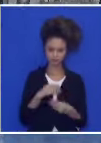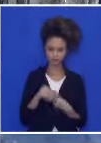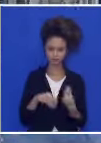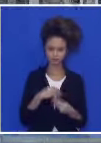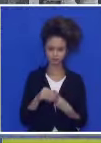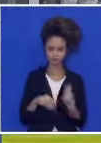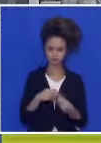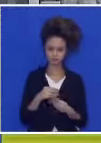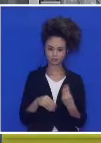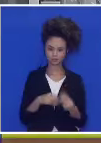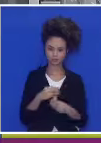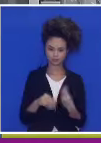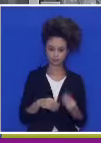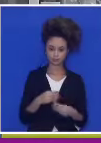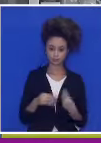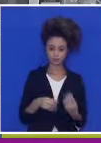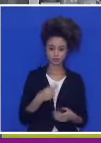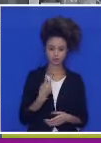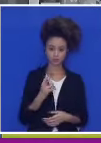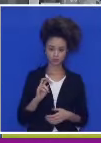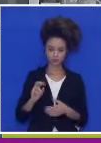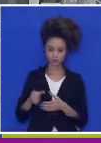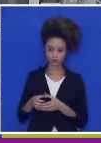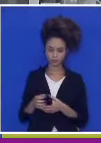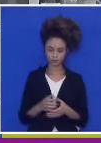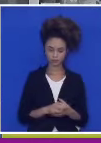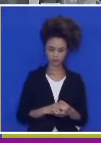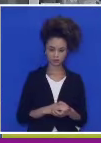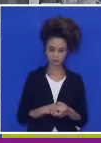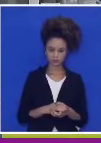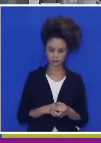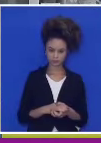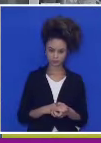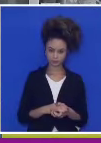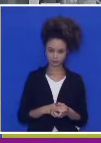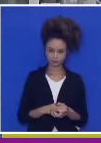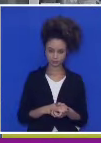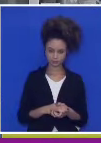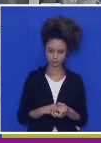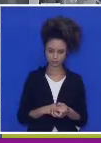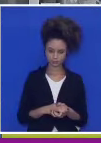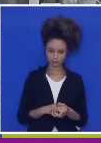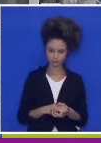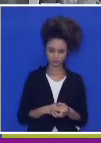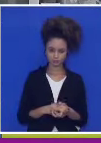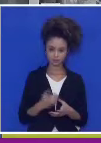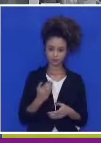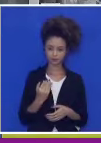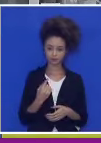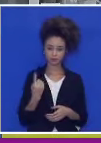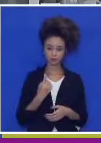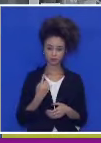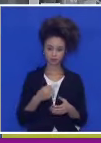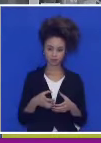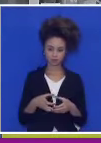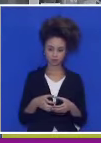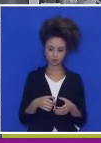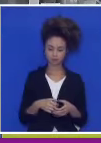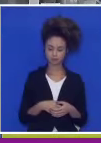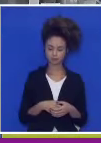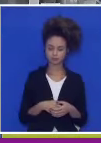Globo carregado, embaralhando 25 bolas numeradas de 01 a 25. Vamos chamar o primeiro